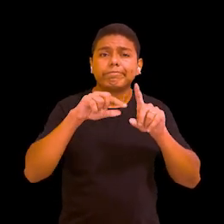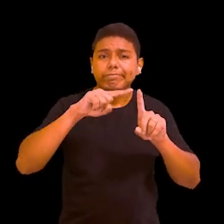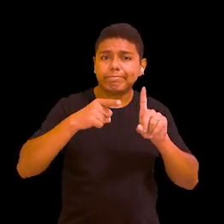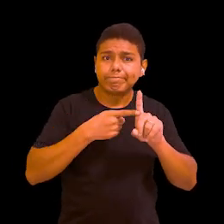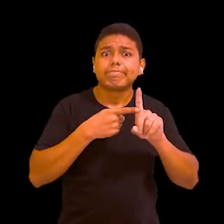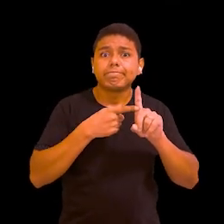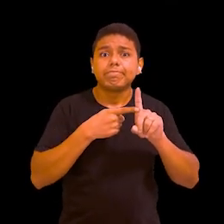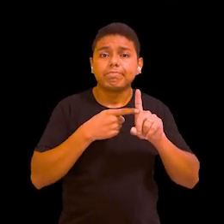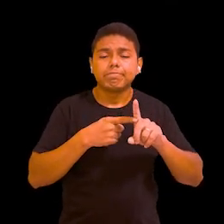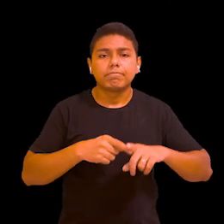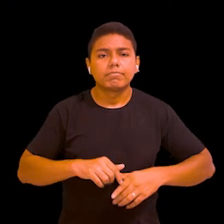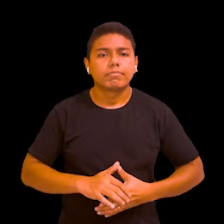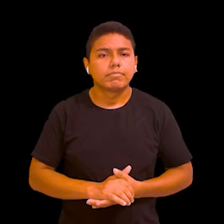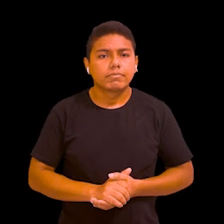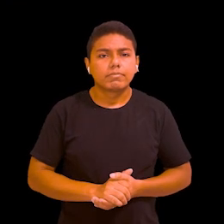própria gestação.